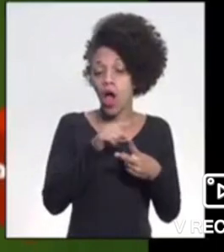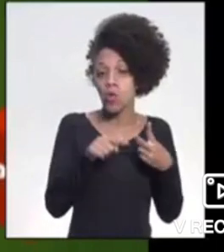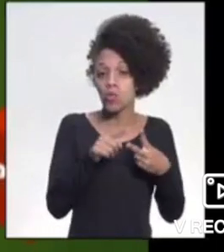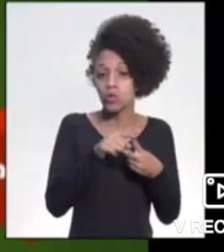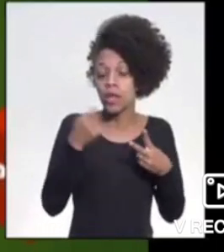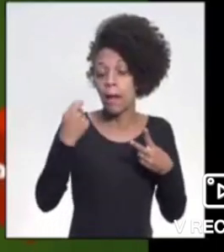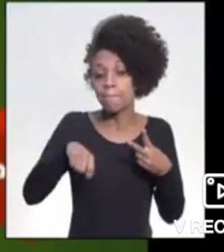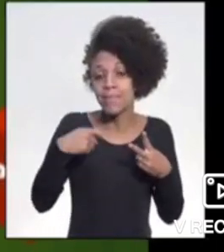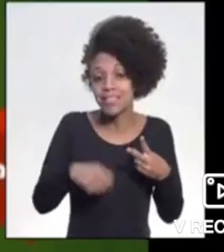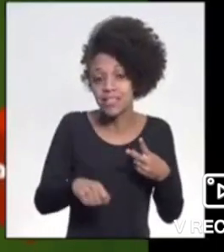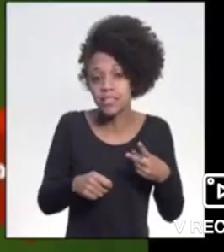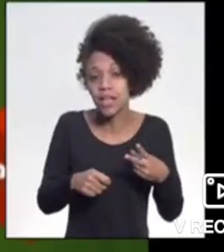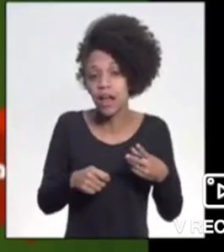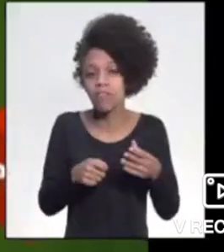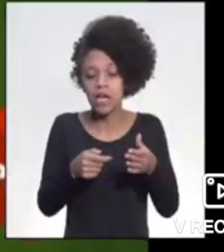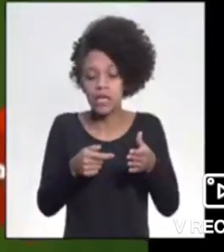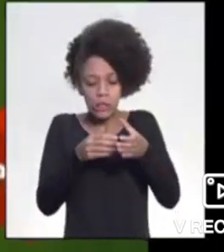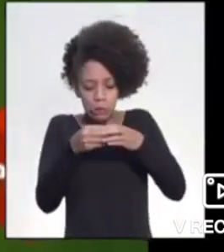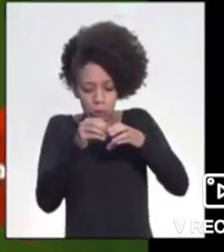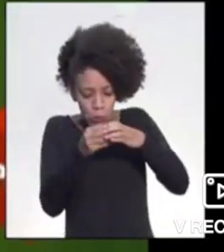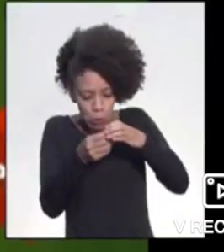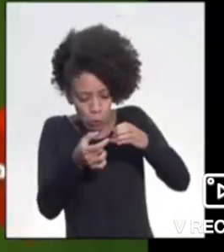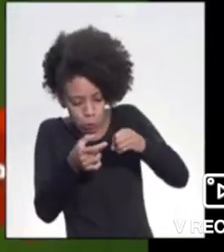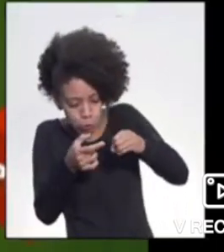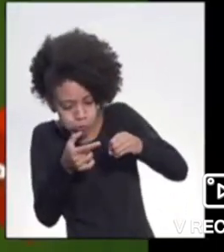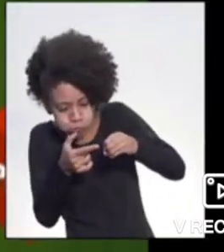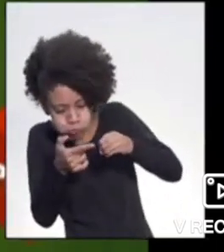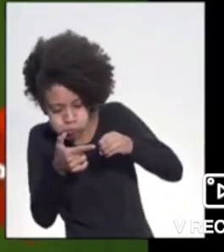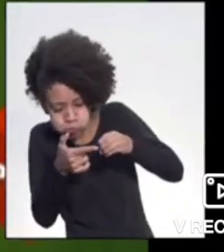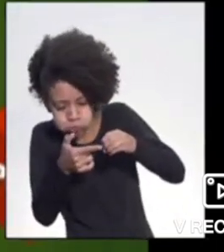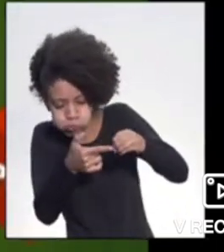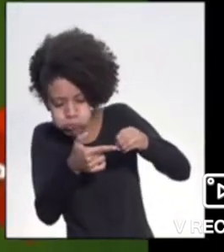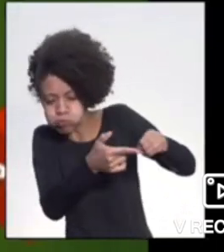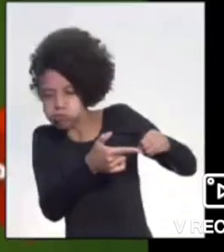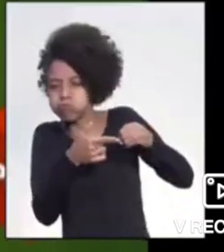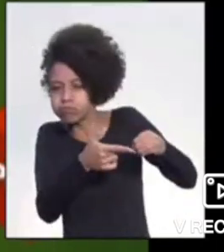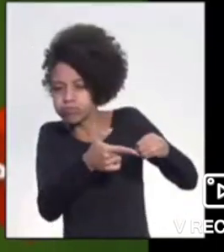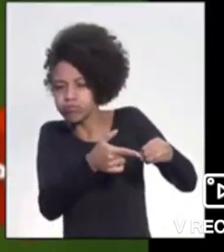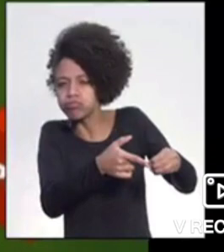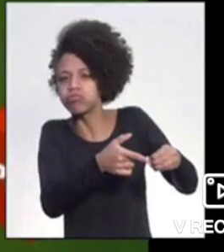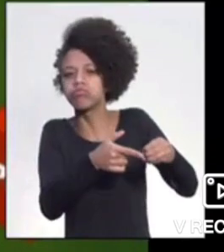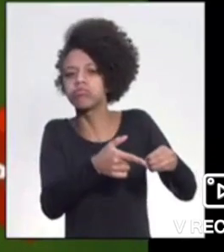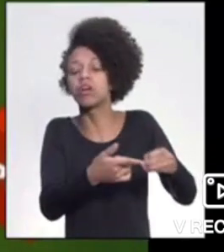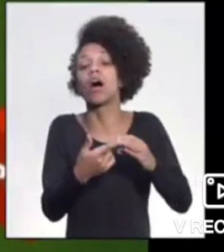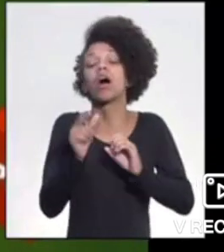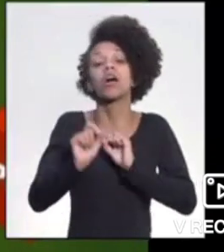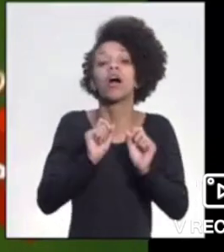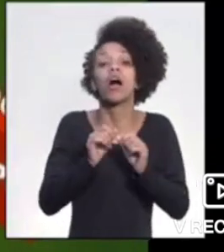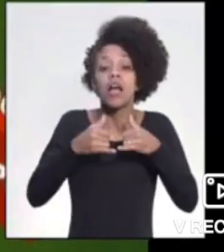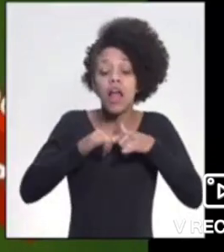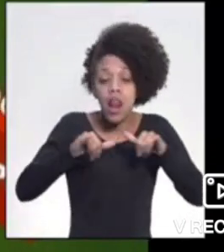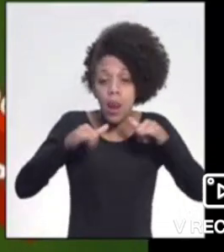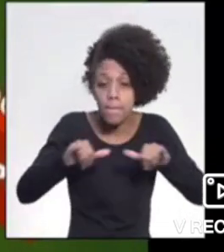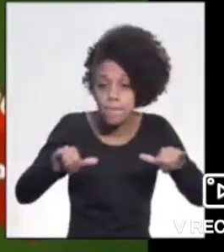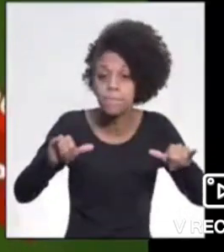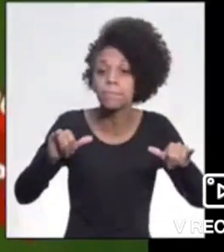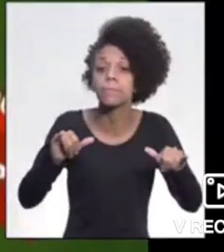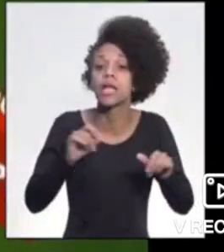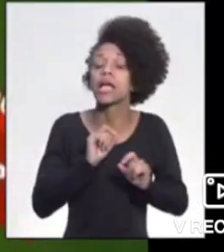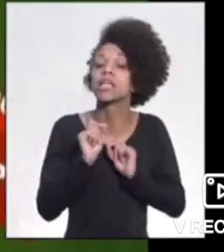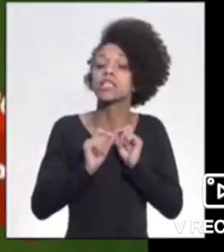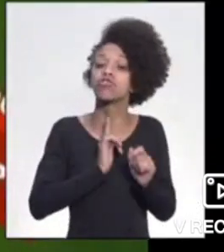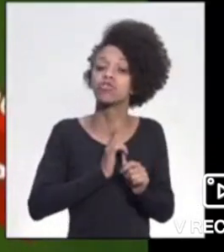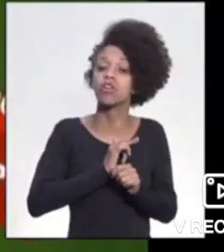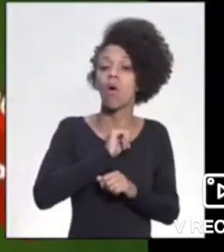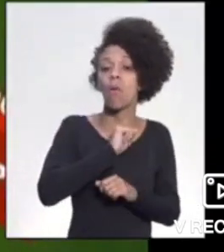Marsden deveriam bombardear uma finíssima lâmina de ouro com partículas alfa de carga positiva emitidas pelo elemento químico polônio e